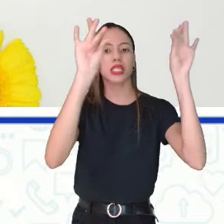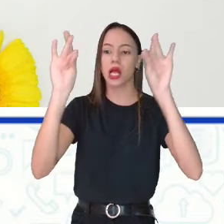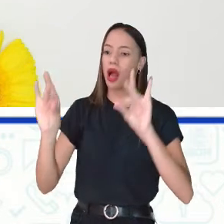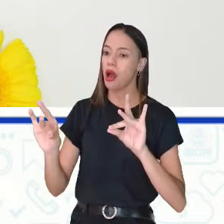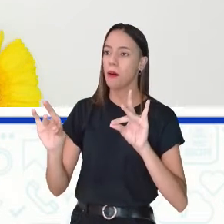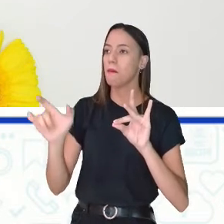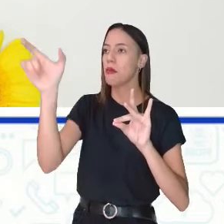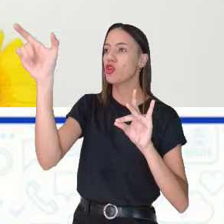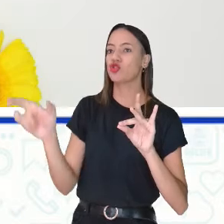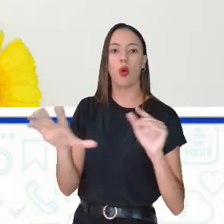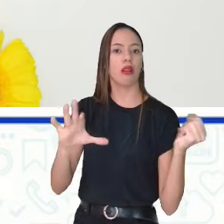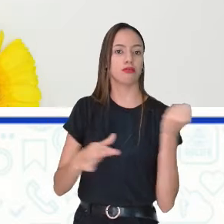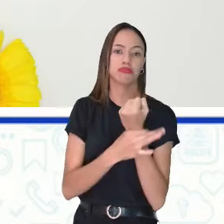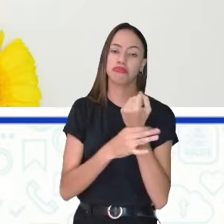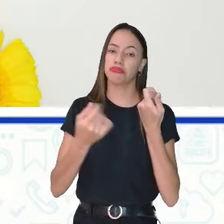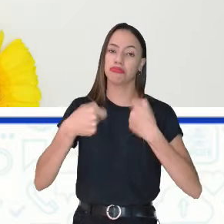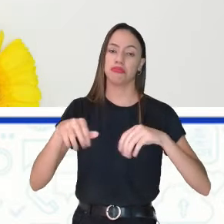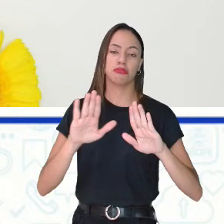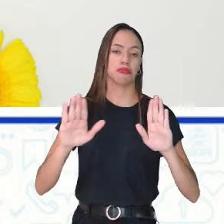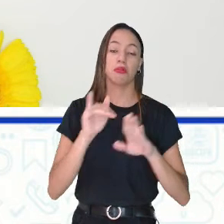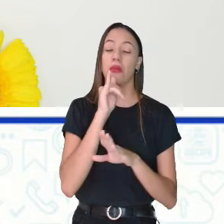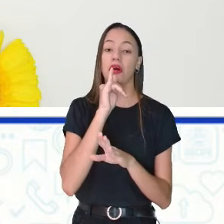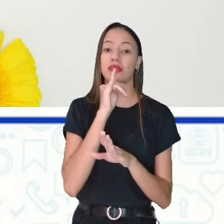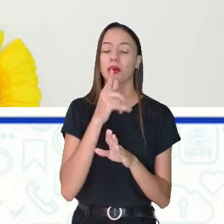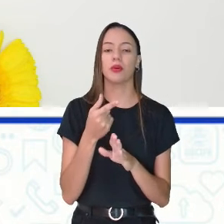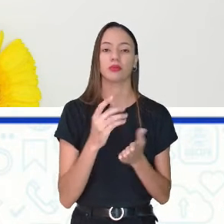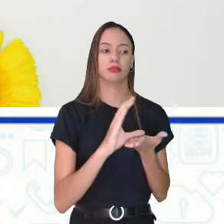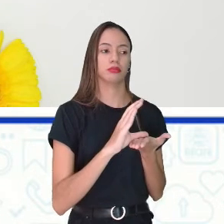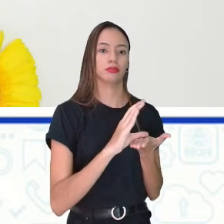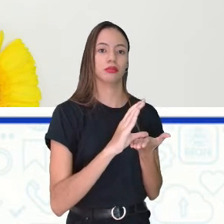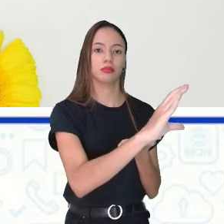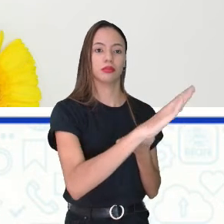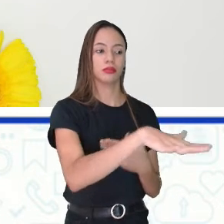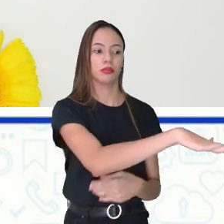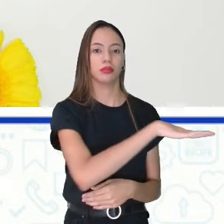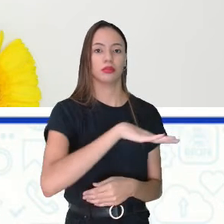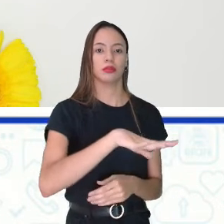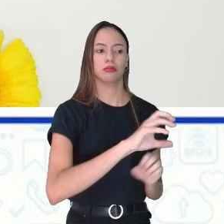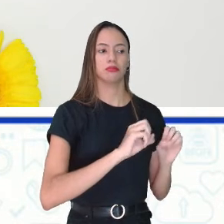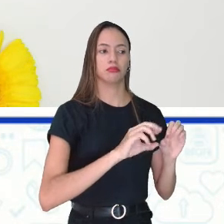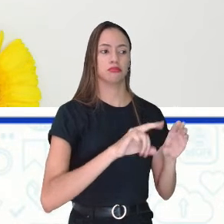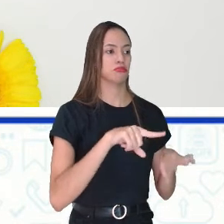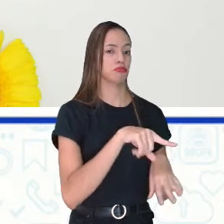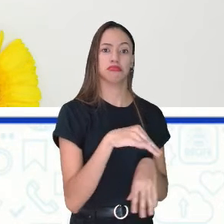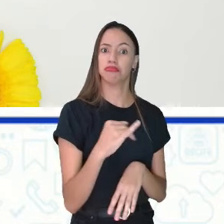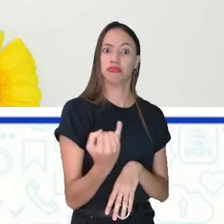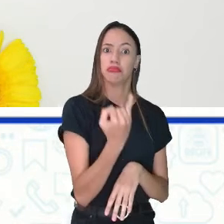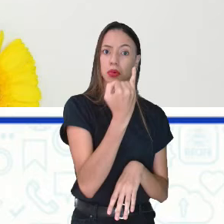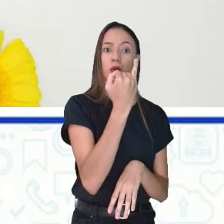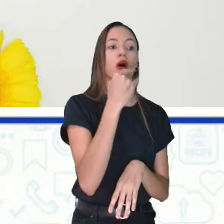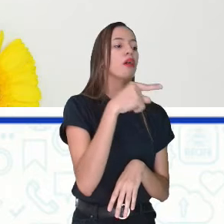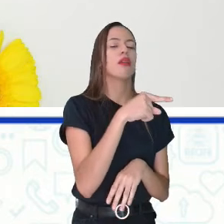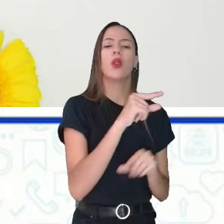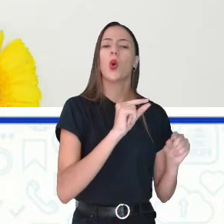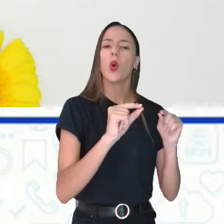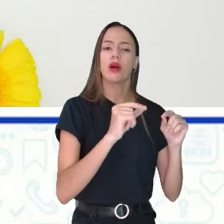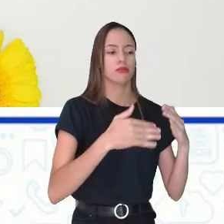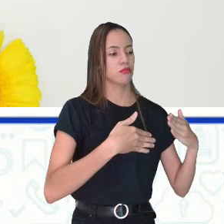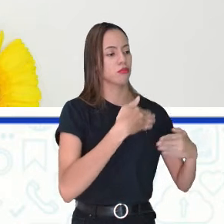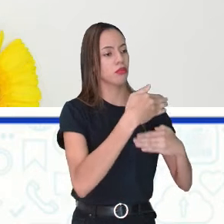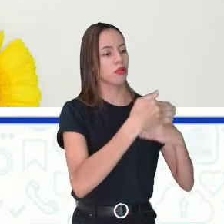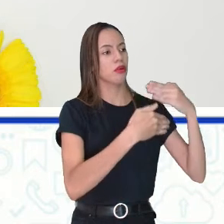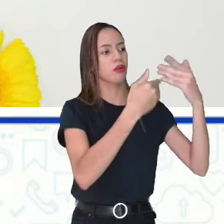confiança. Por exemplo, o investimento na educação é indispensável para o